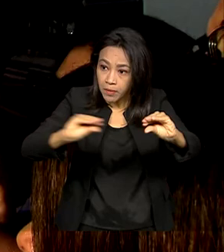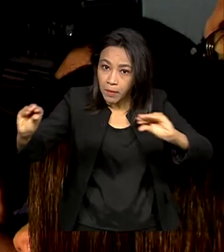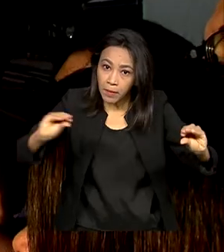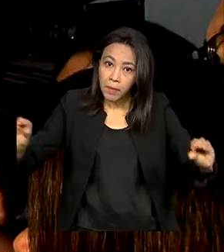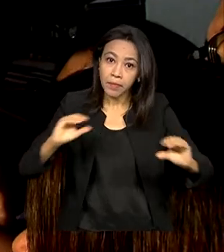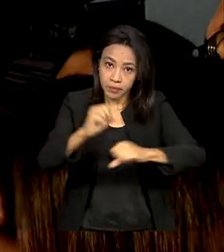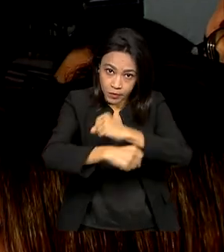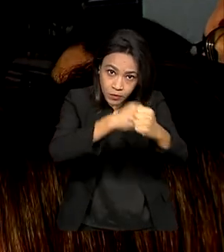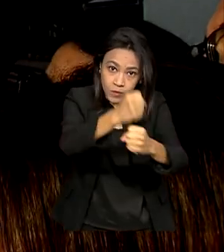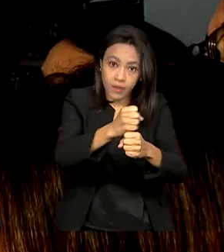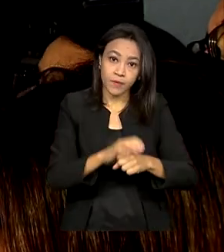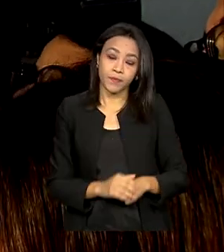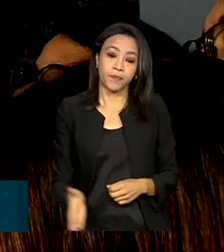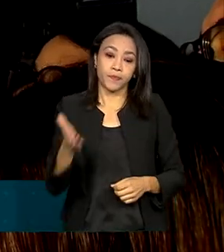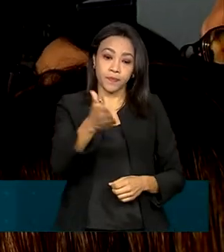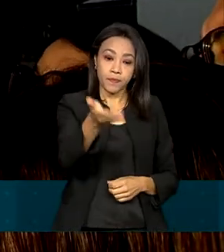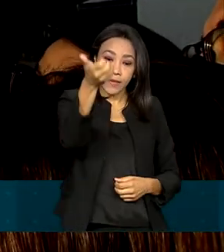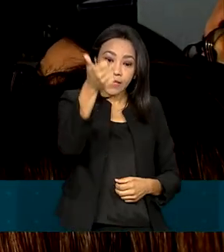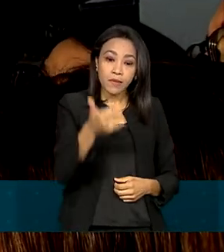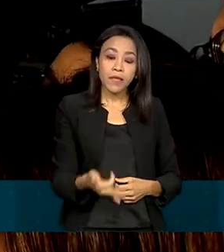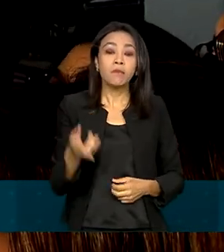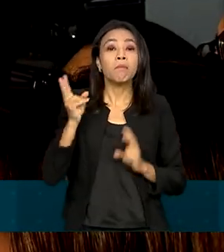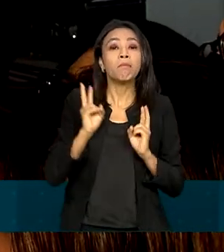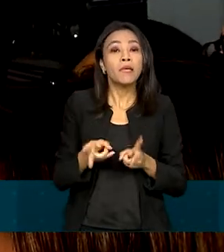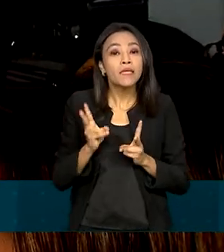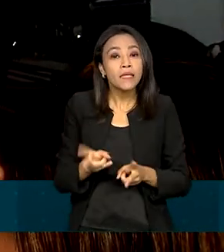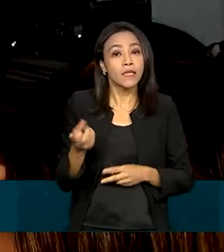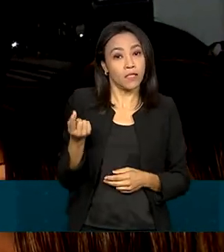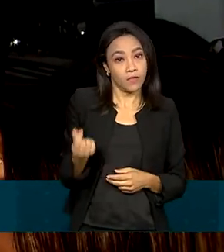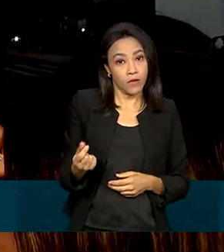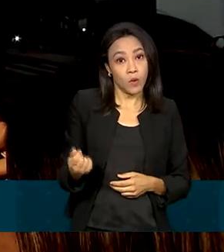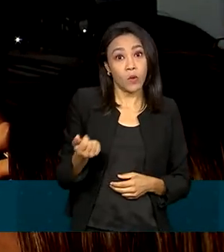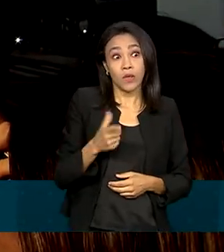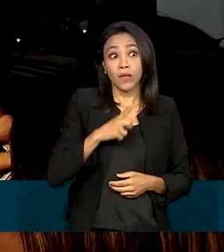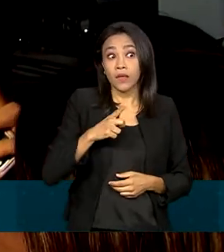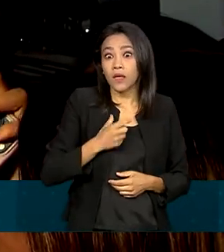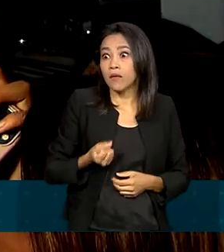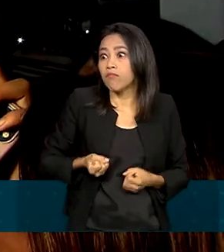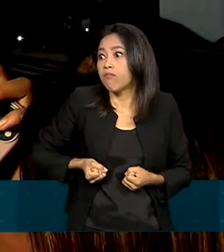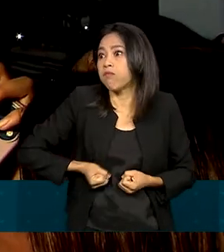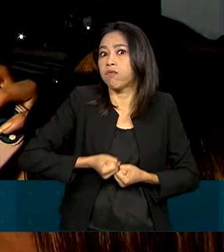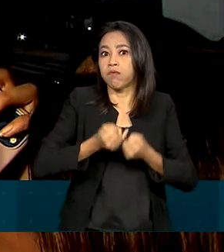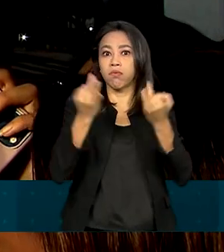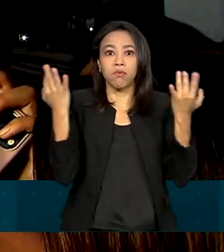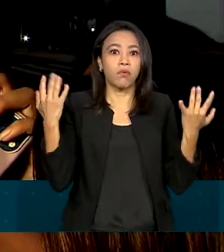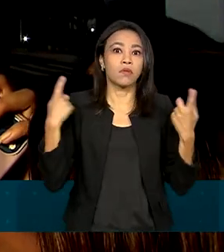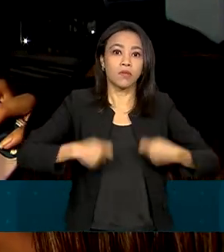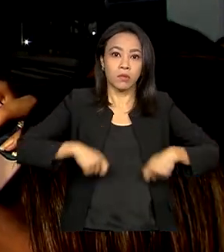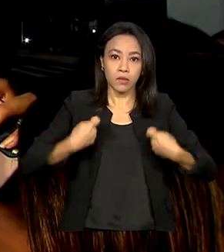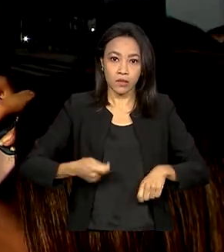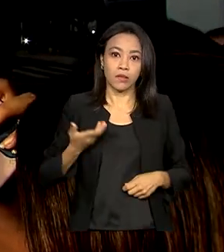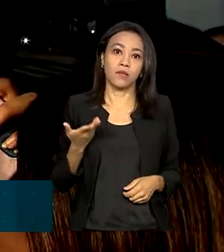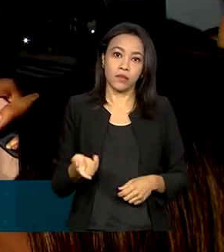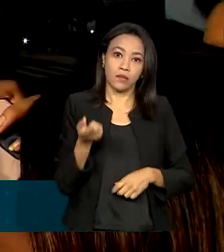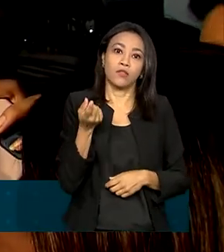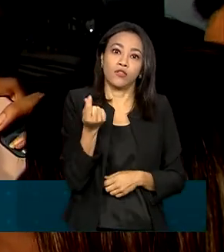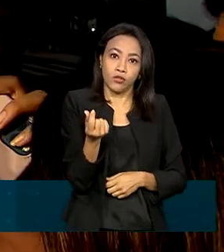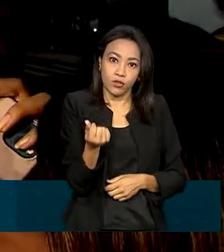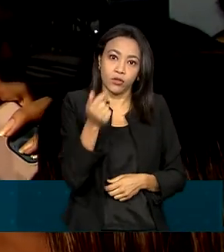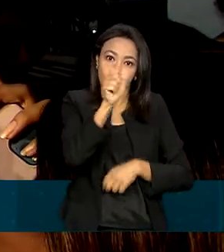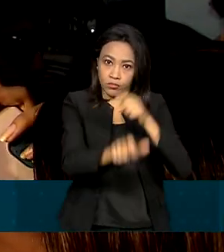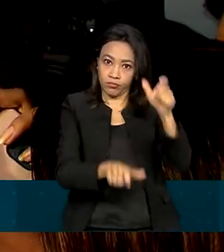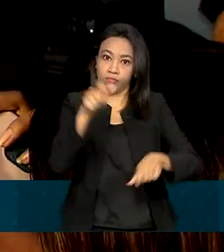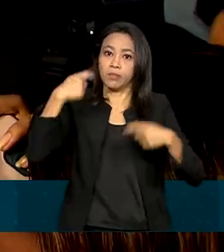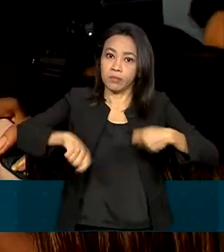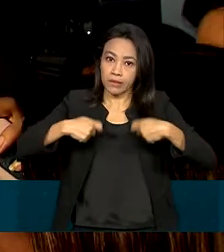então gente garantia a manutenção desse valor tem milhões de pessoas que dependem desse benefício do seu dia a dia então o